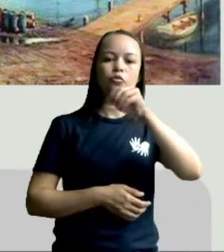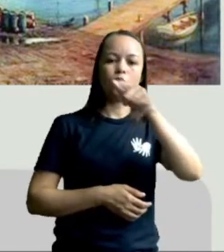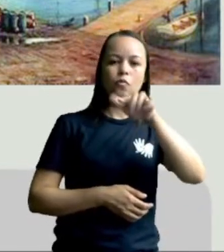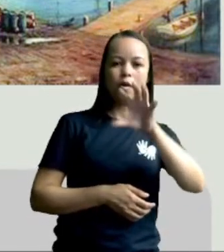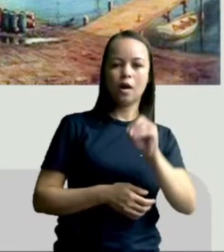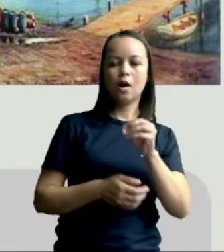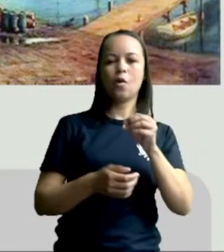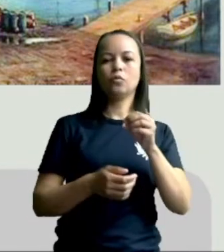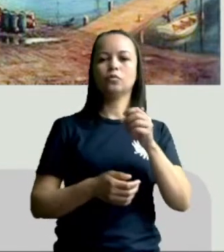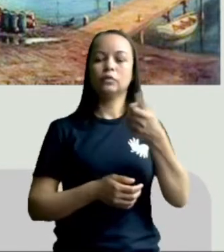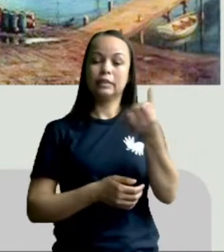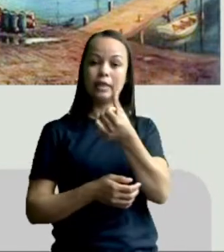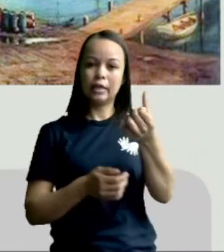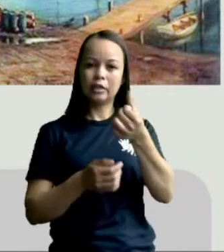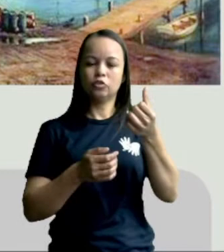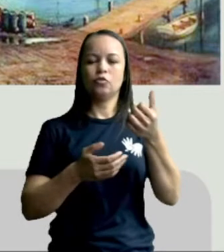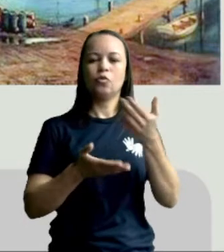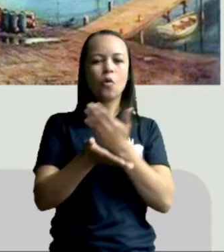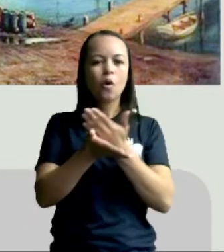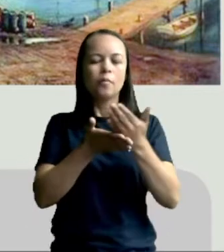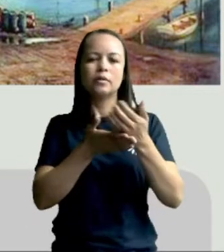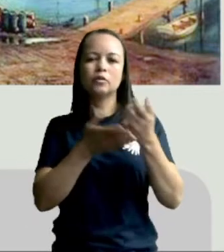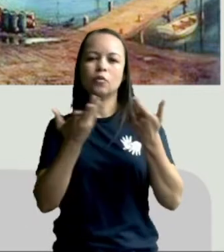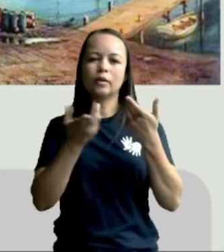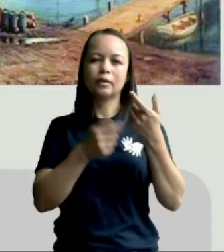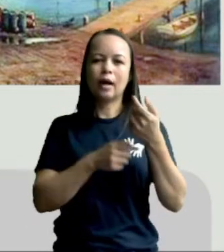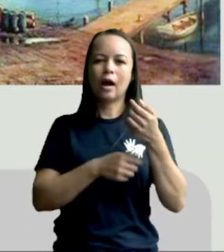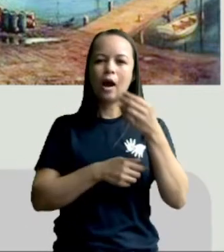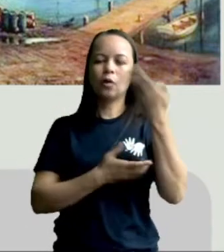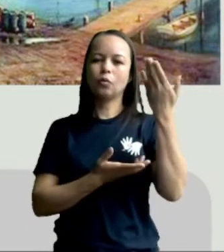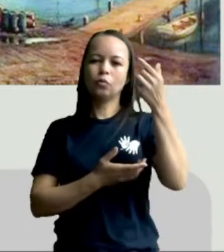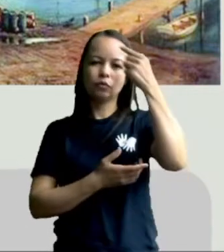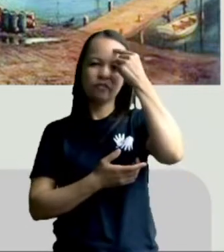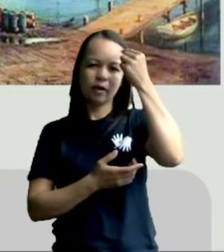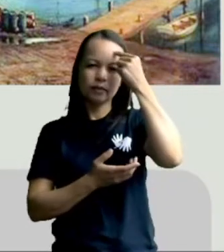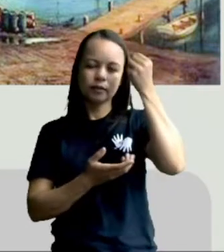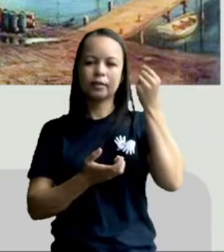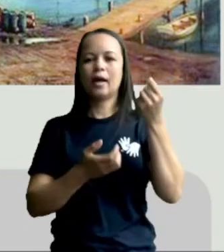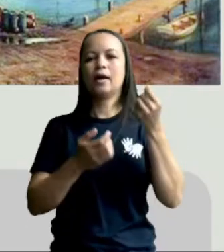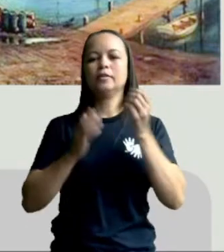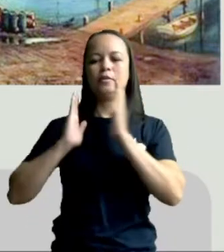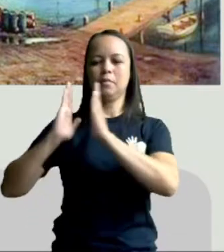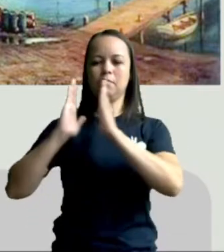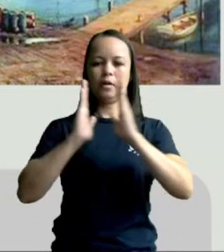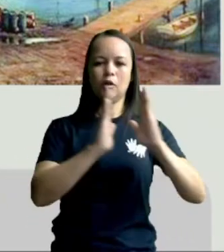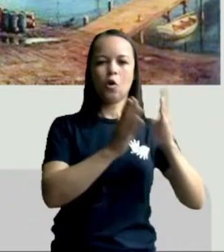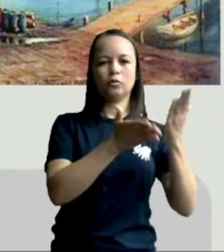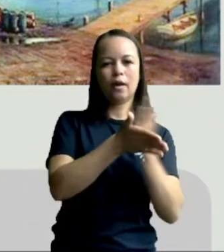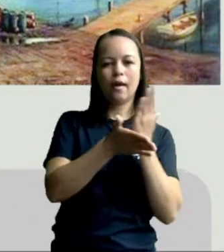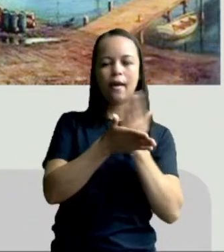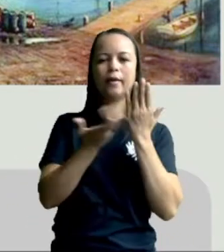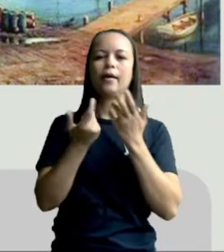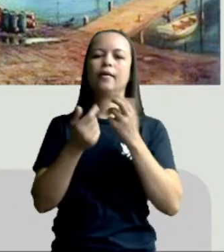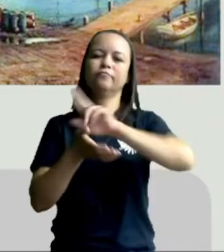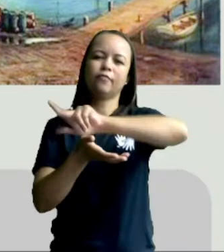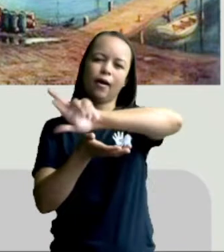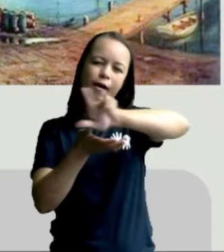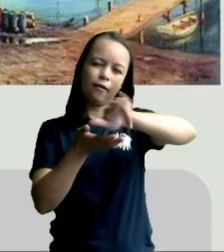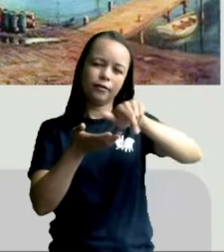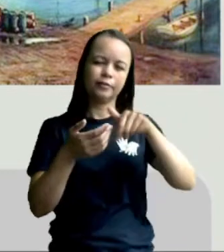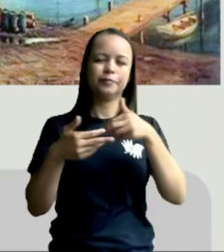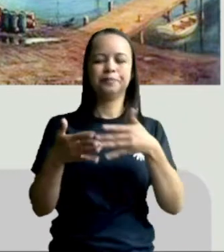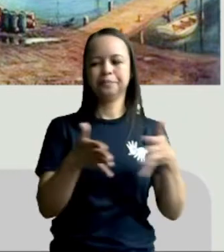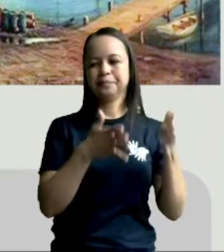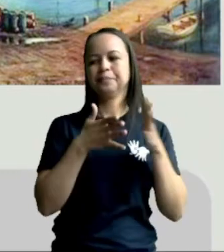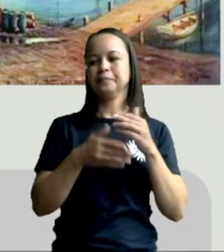a construção de universidades, teatros, biblioteca e etc. Várias outras construções. Artistas